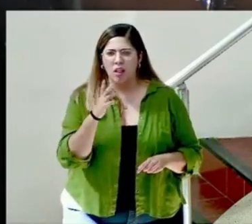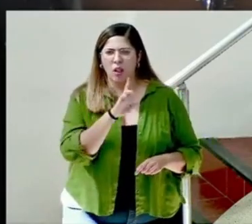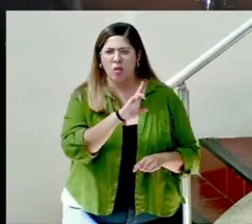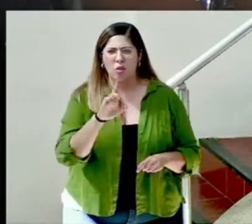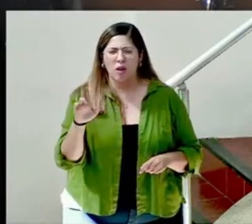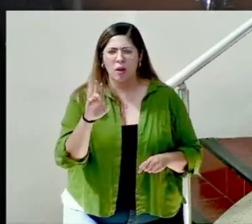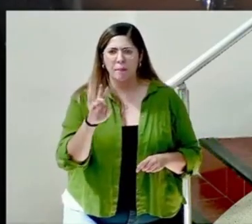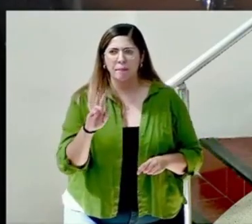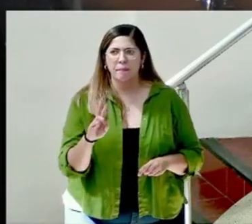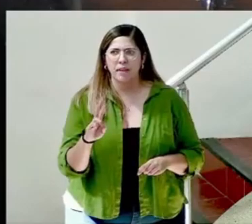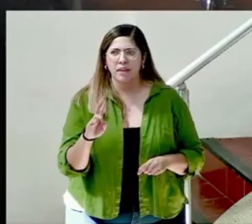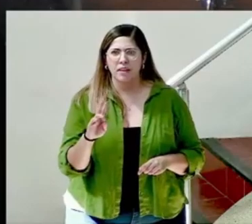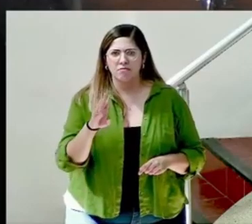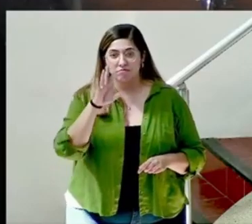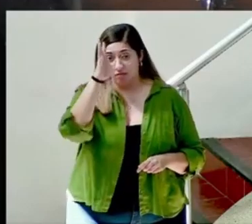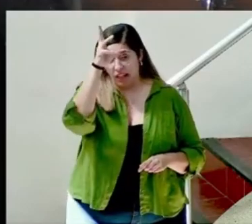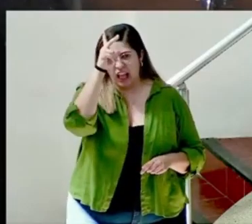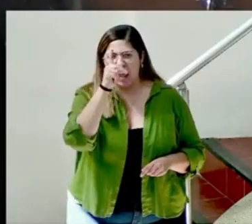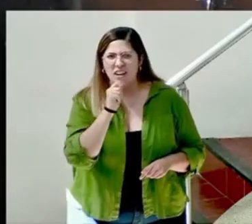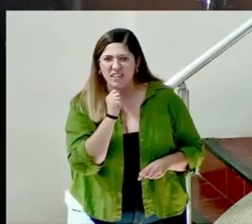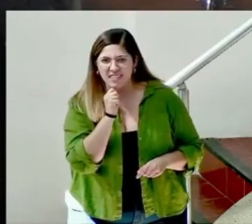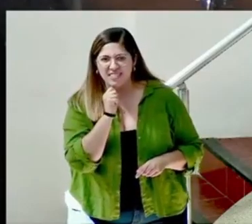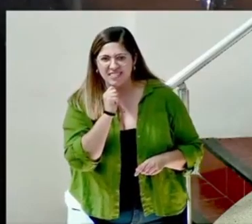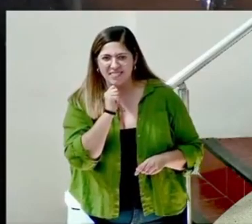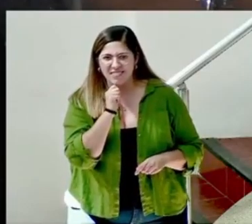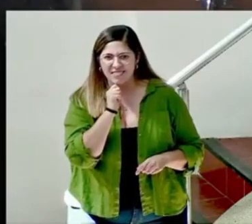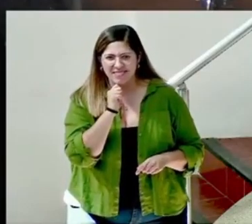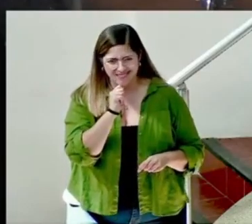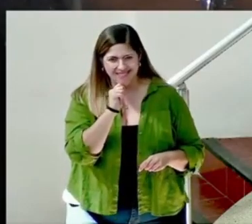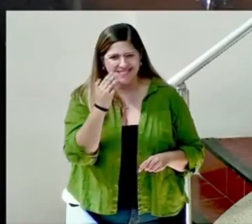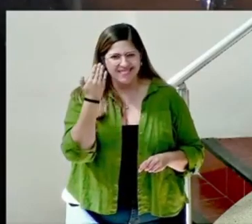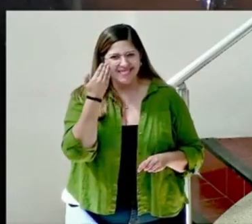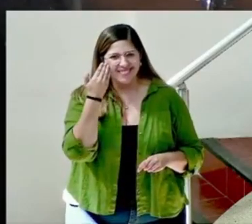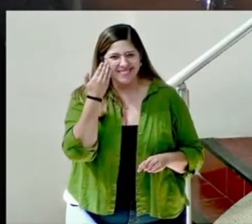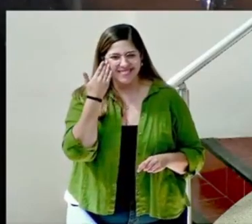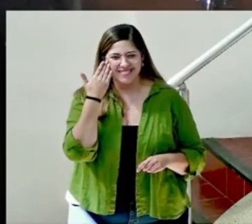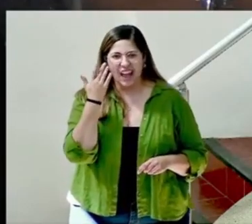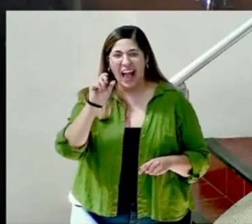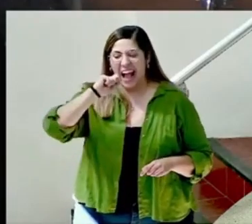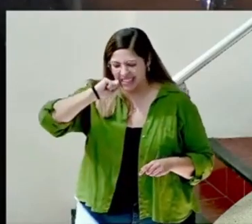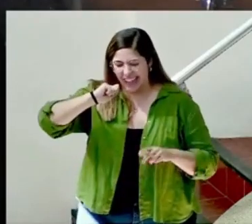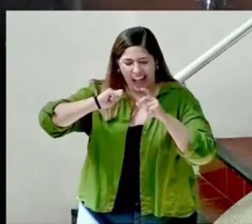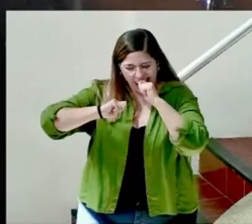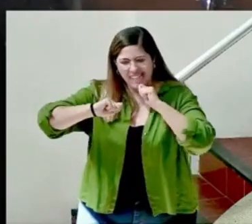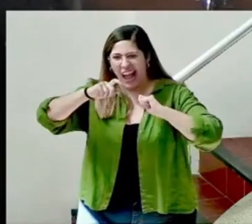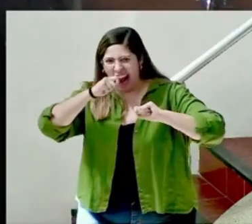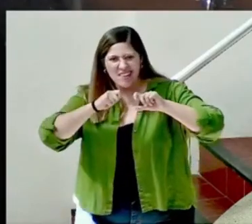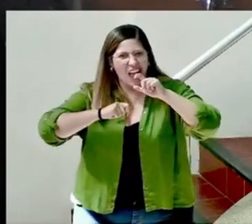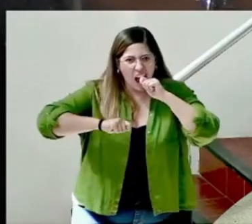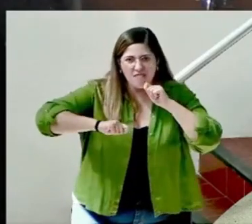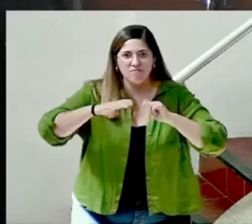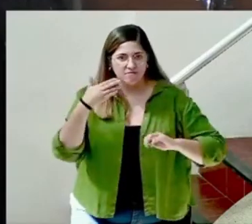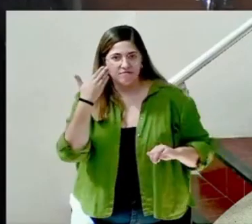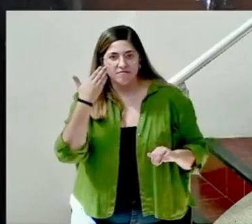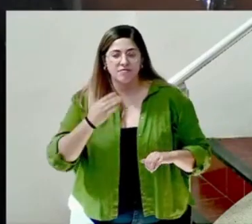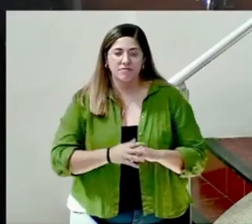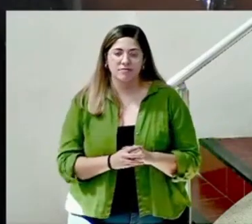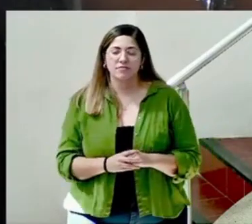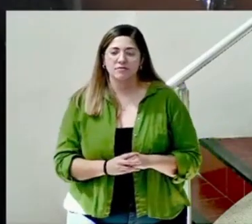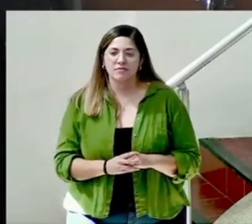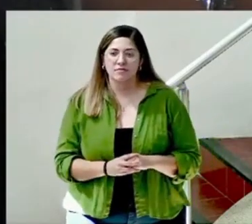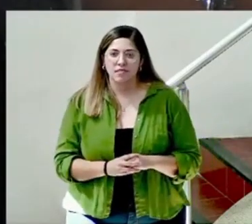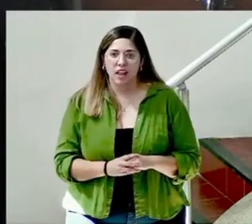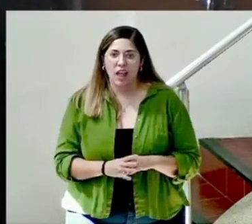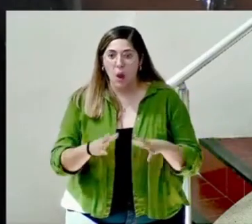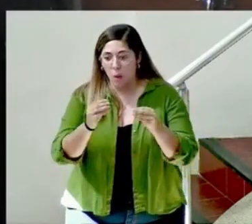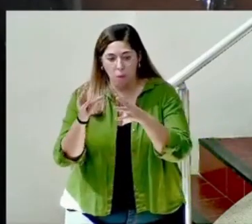Dá de 10 em qualquer um que você conhece. Maravilhoso. Ele tem centenas de lojas,